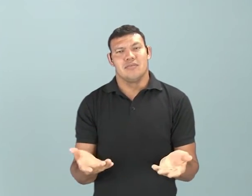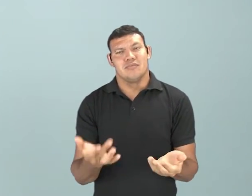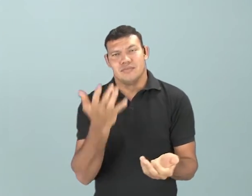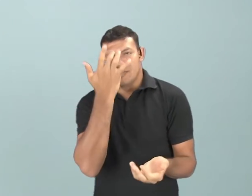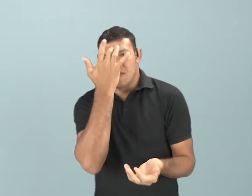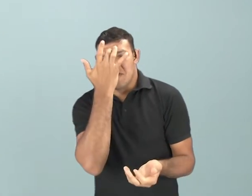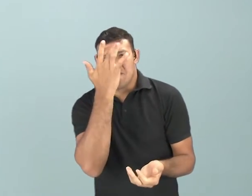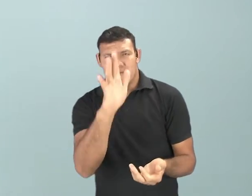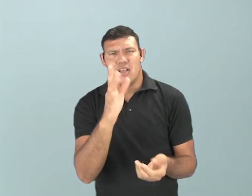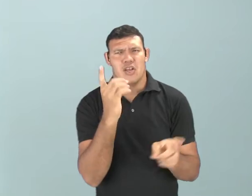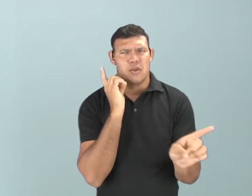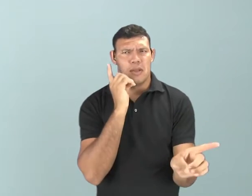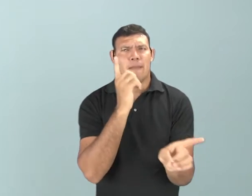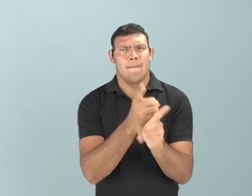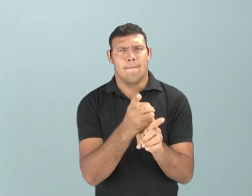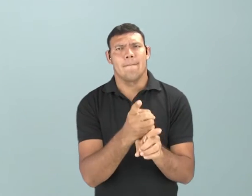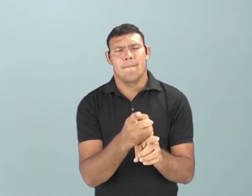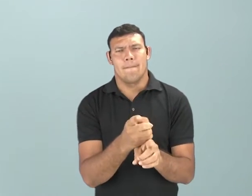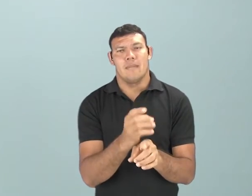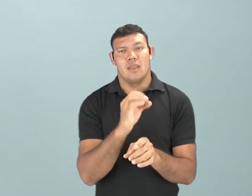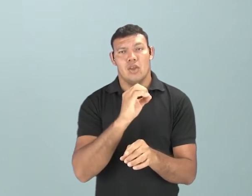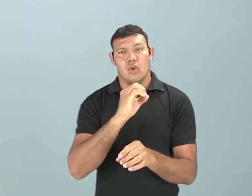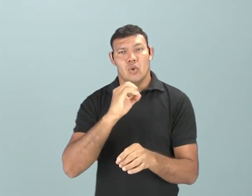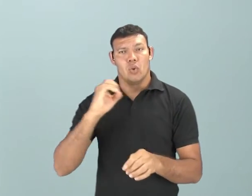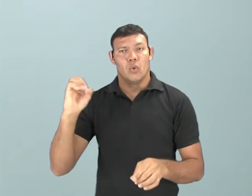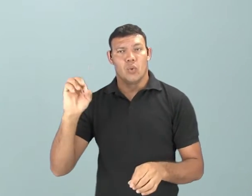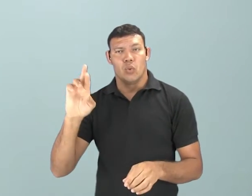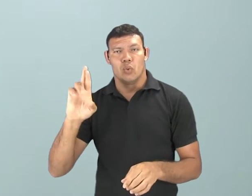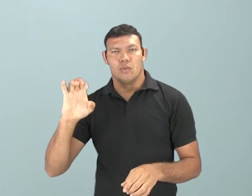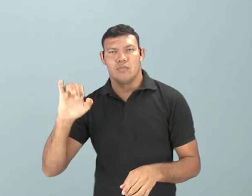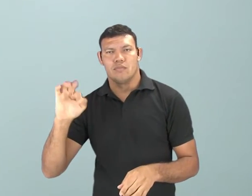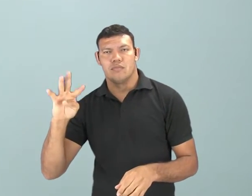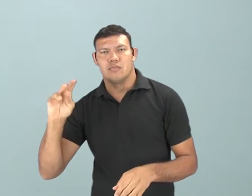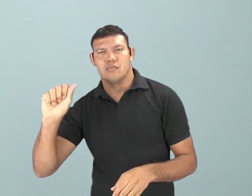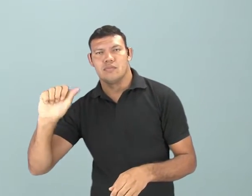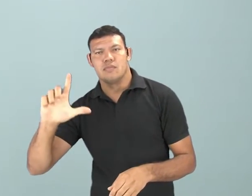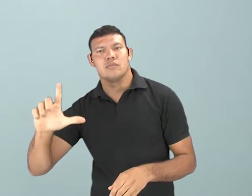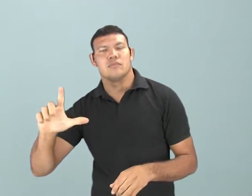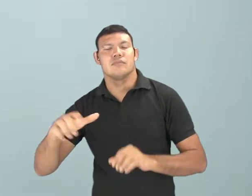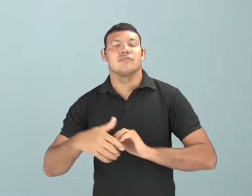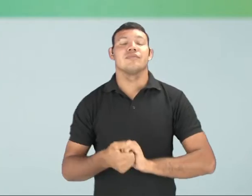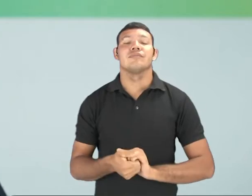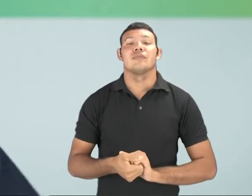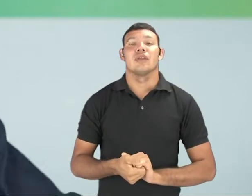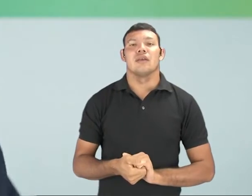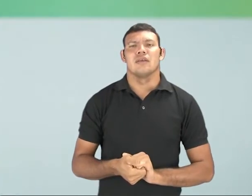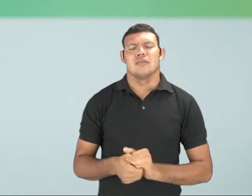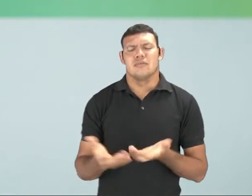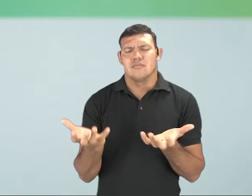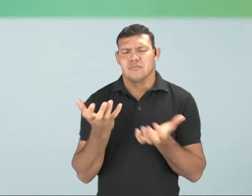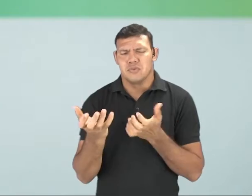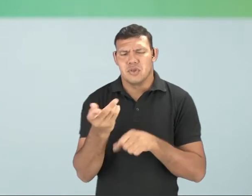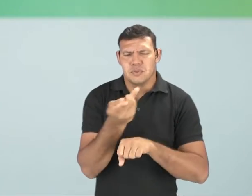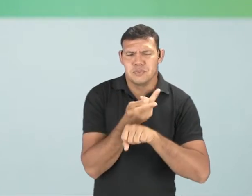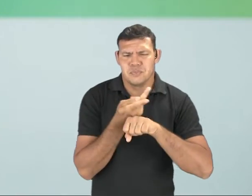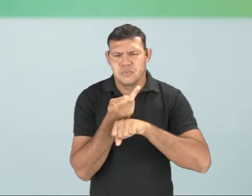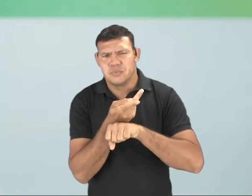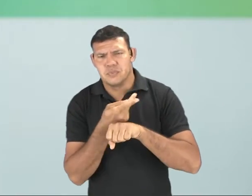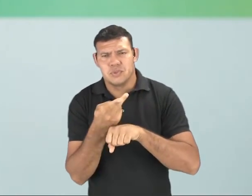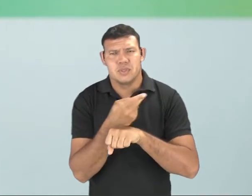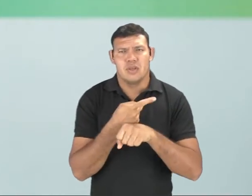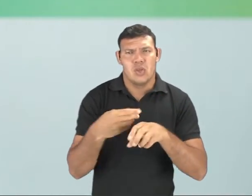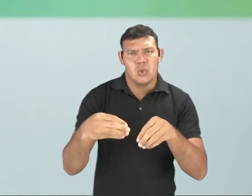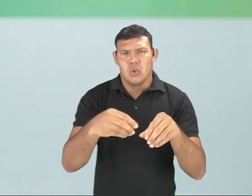facilidade entre os orientais e a Europa, então começaram a buscar outras fontes de recursos. E à medida que encontravam novas